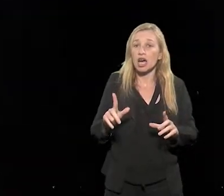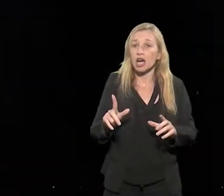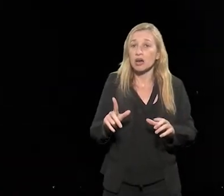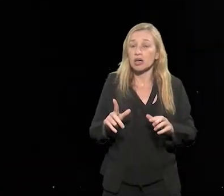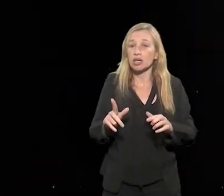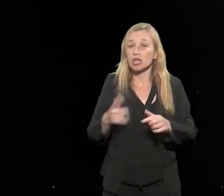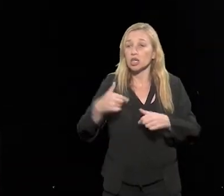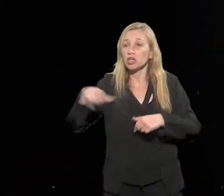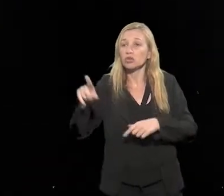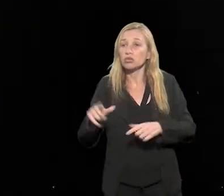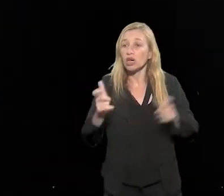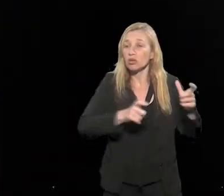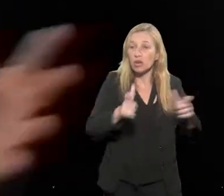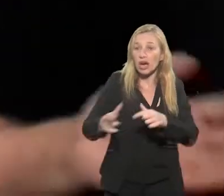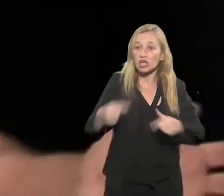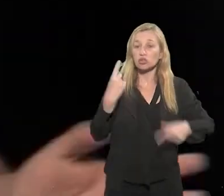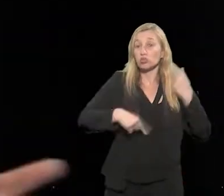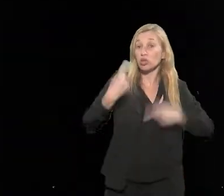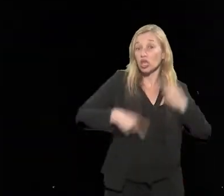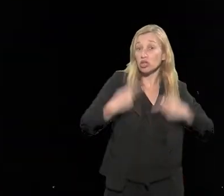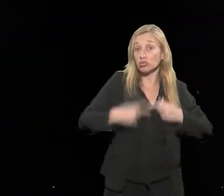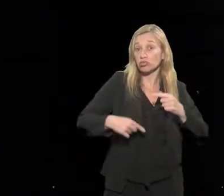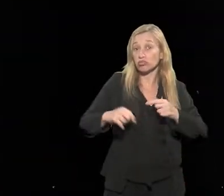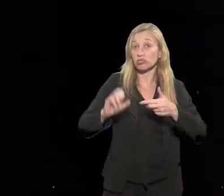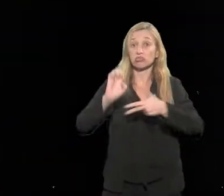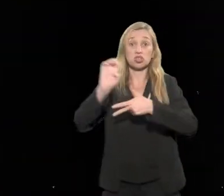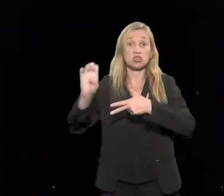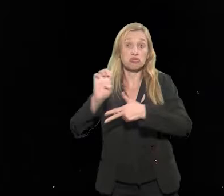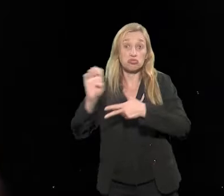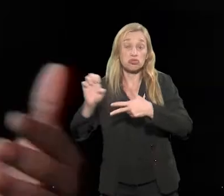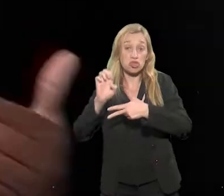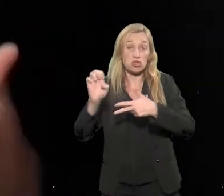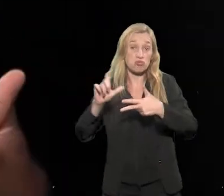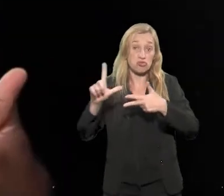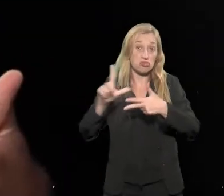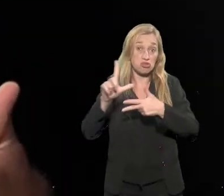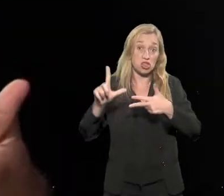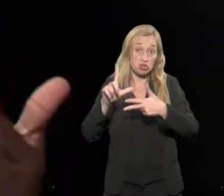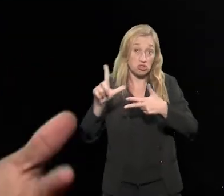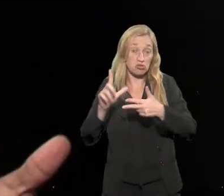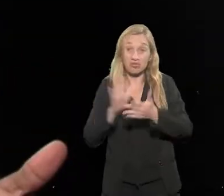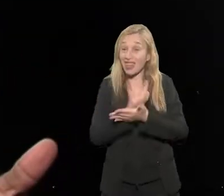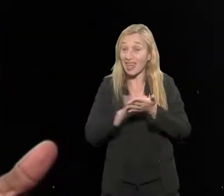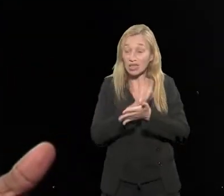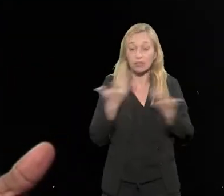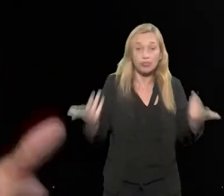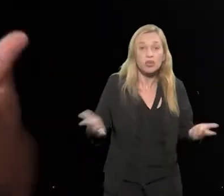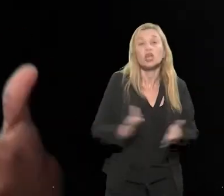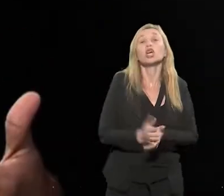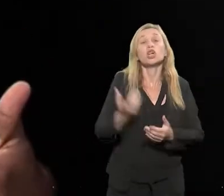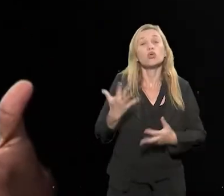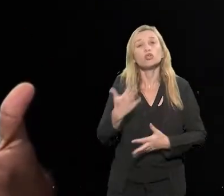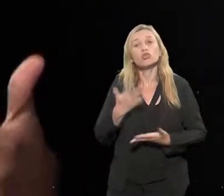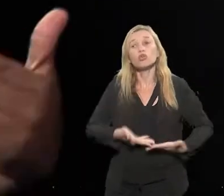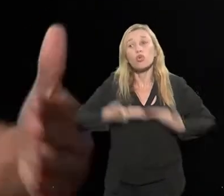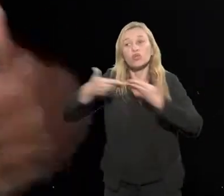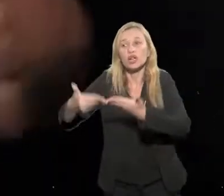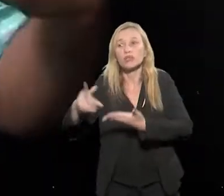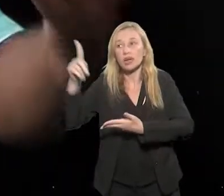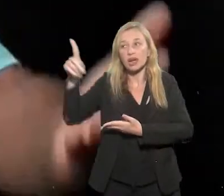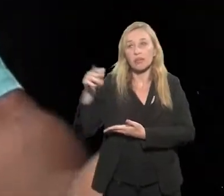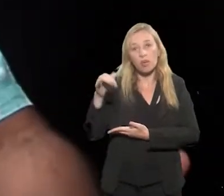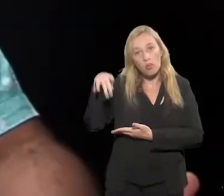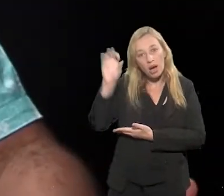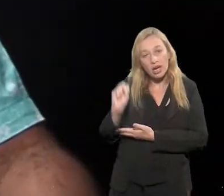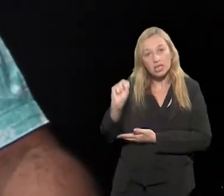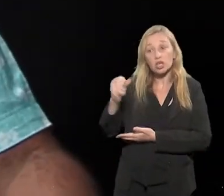político, assim, tanto no executivo quanto no legislativo. E quando eu recebi o convite para ir para a Fundação Palmares, eu fiquei muito surpreso, porque